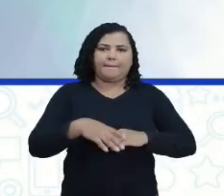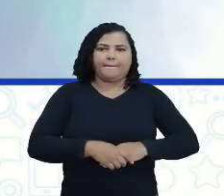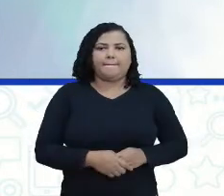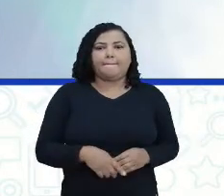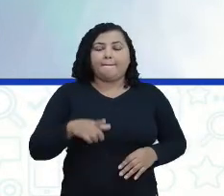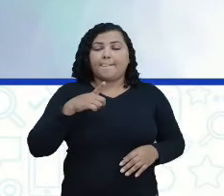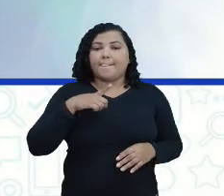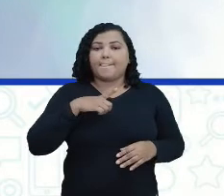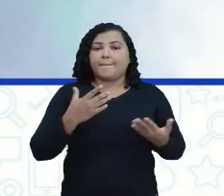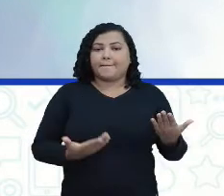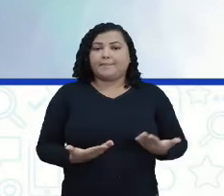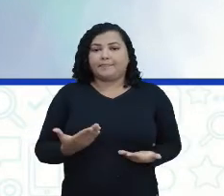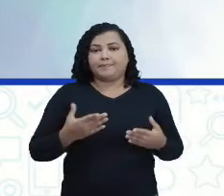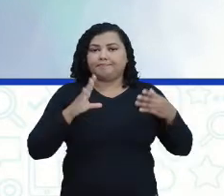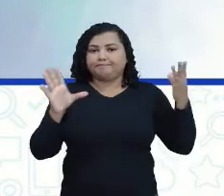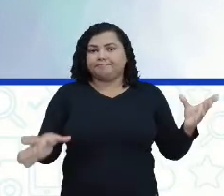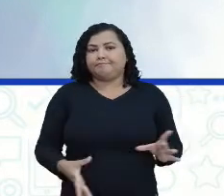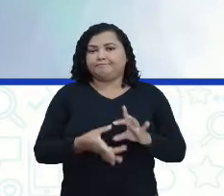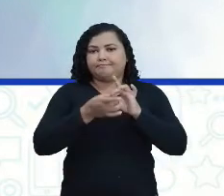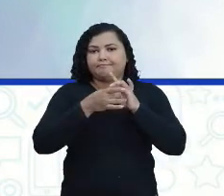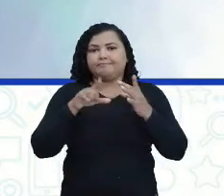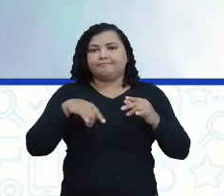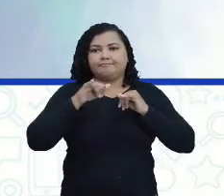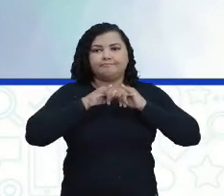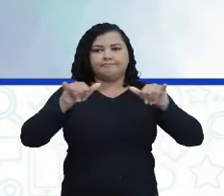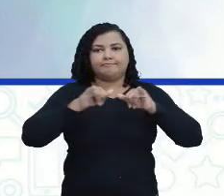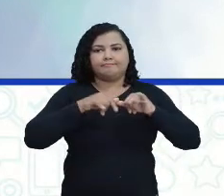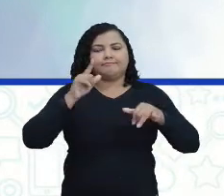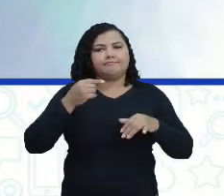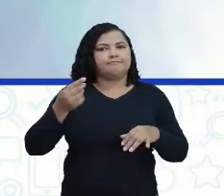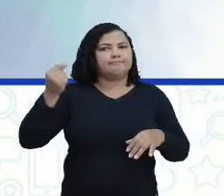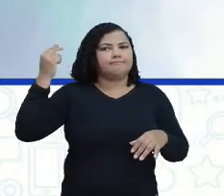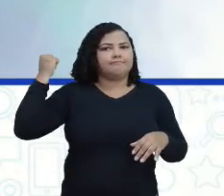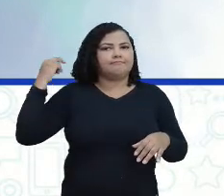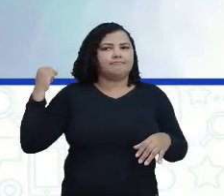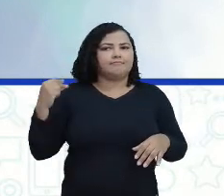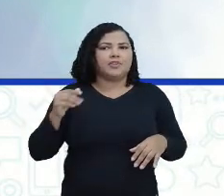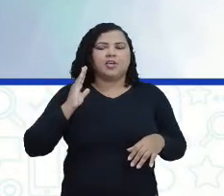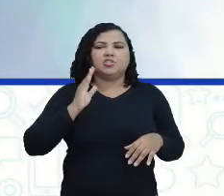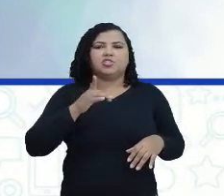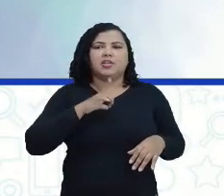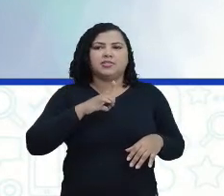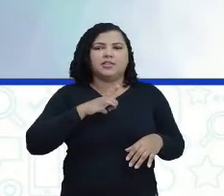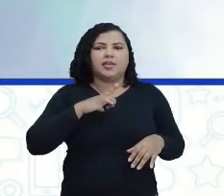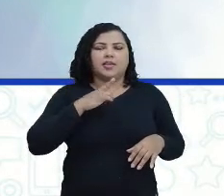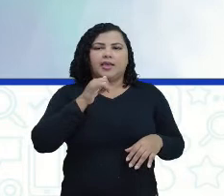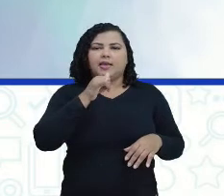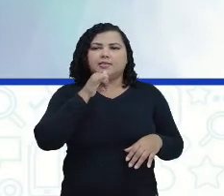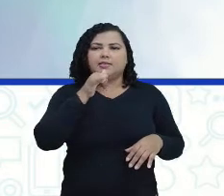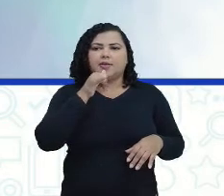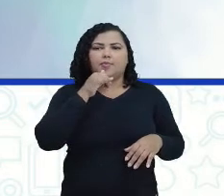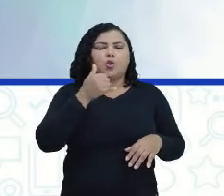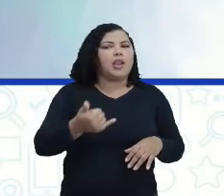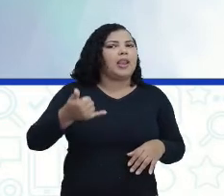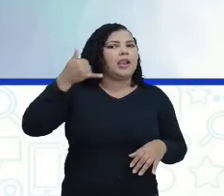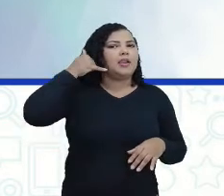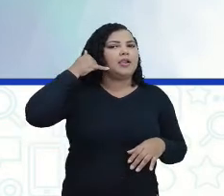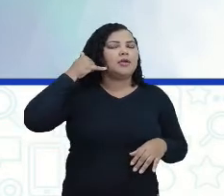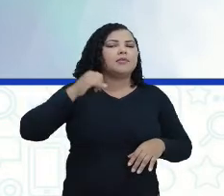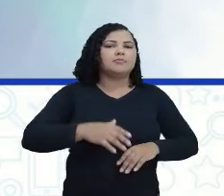serviço integrado, e aí, tipo, essa informação é um pouco antiga porque já tem, né, essa chamada de voz e tal. A questão